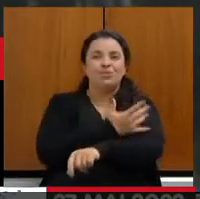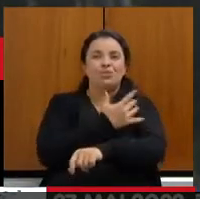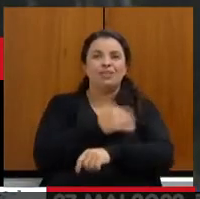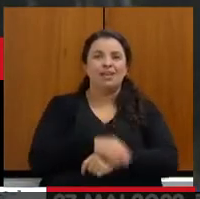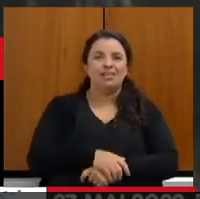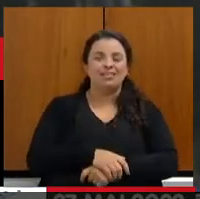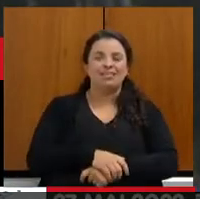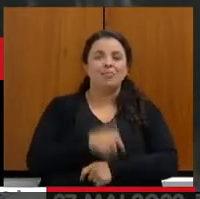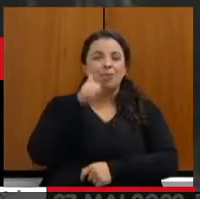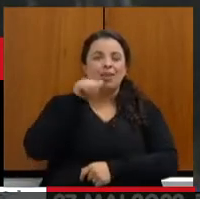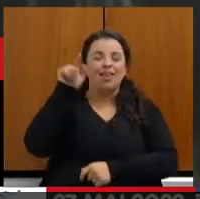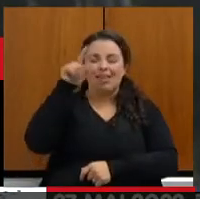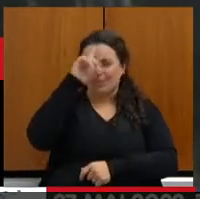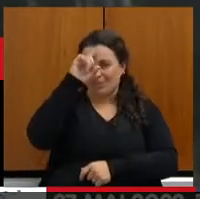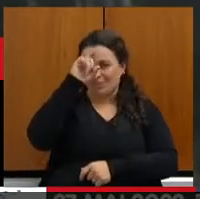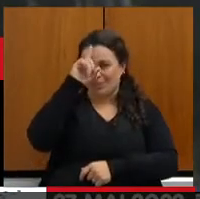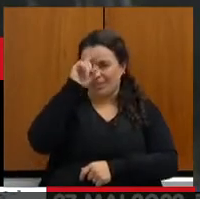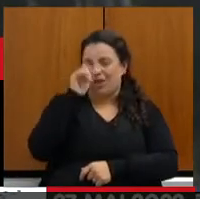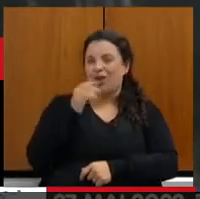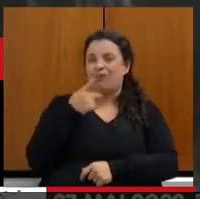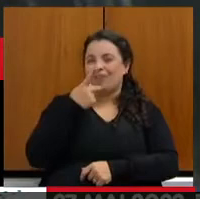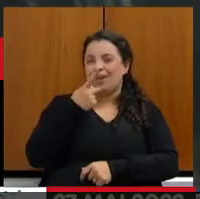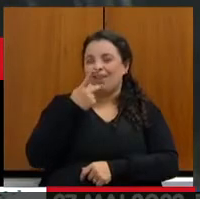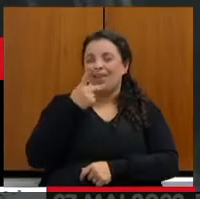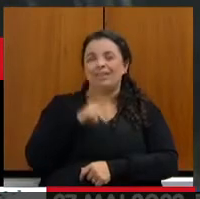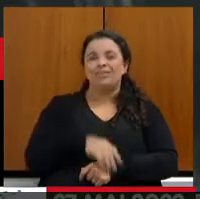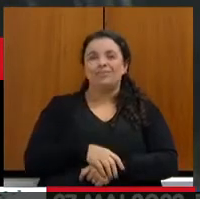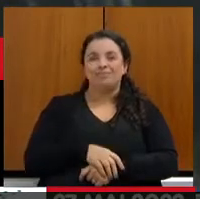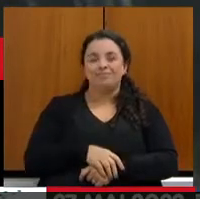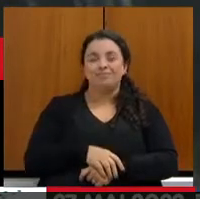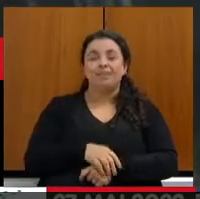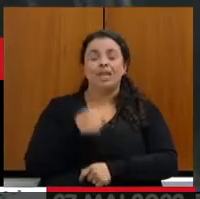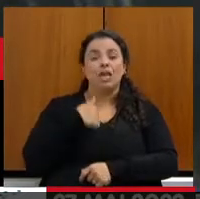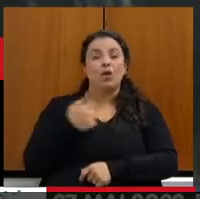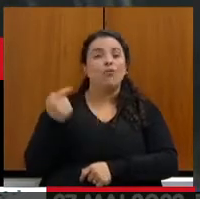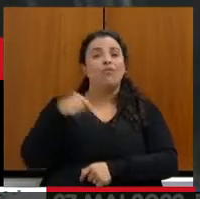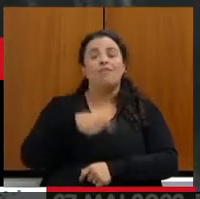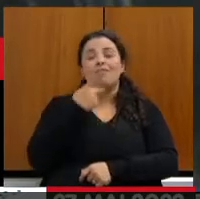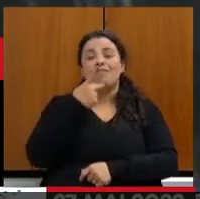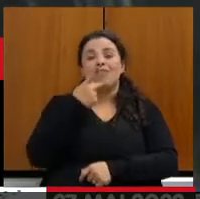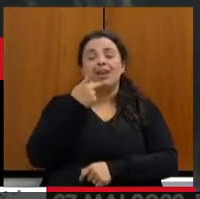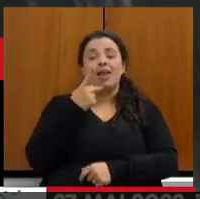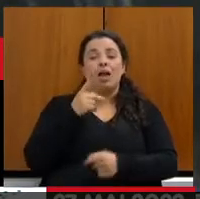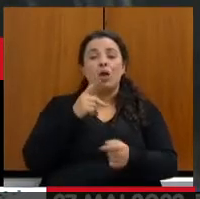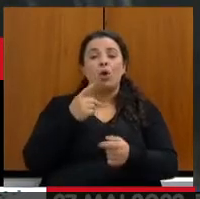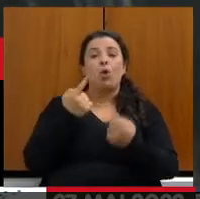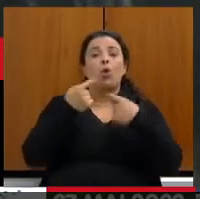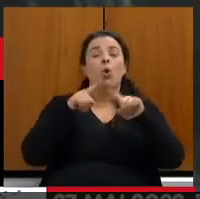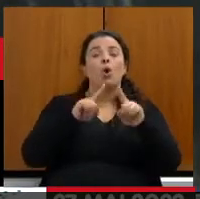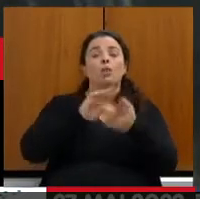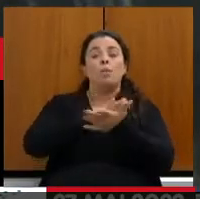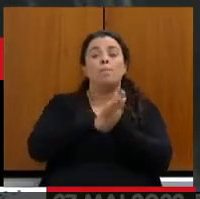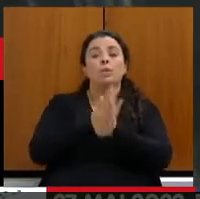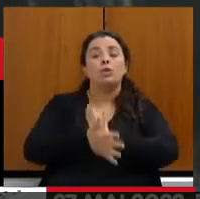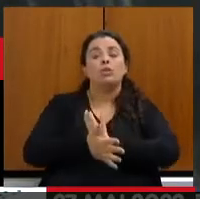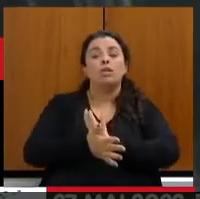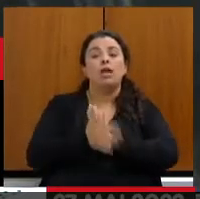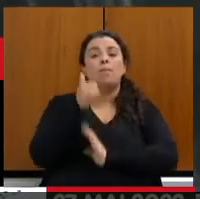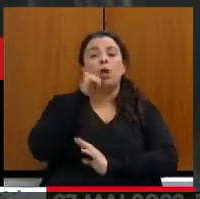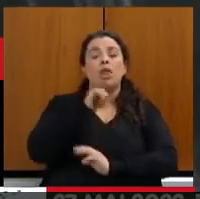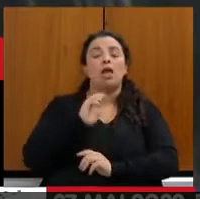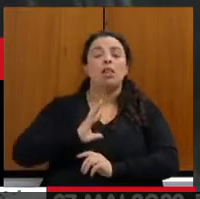no hospital e eu vim falar sobre o preconceito de mulher trans na área